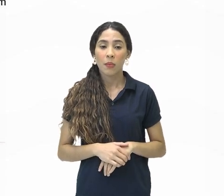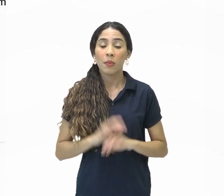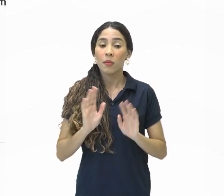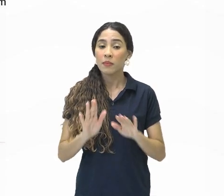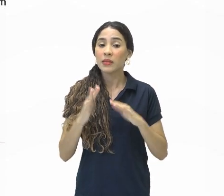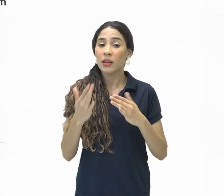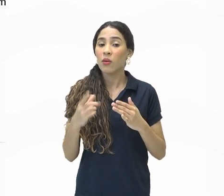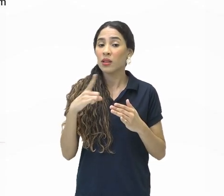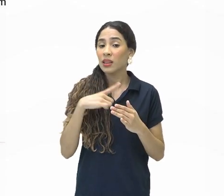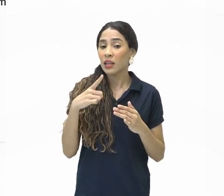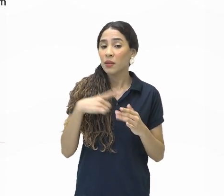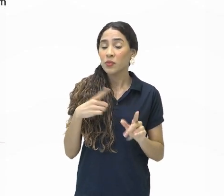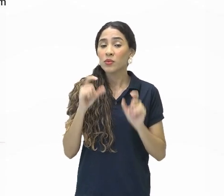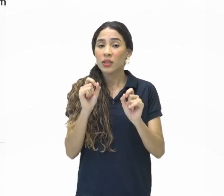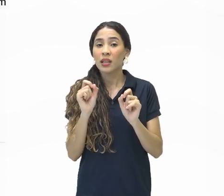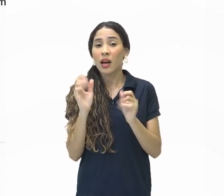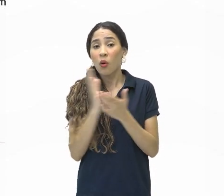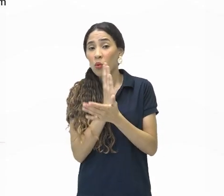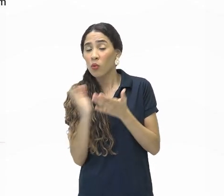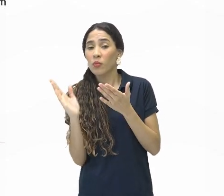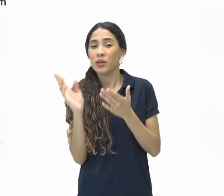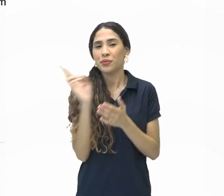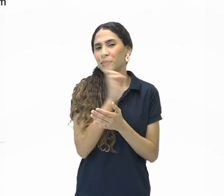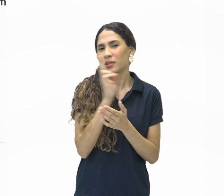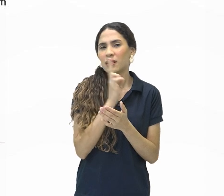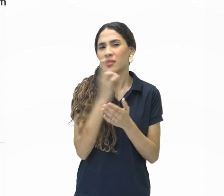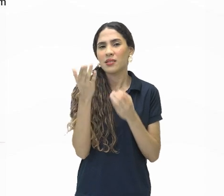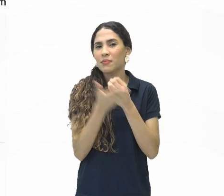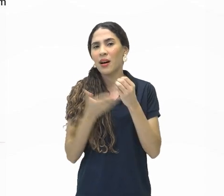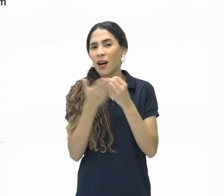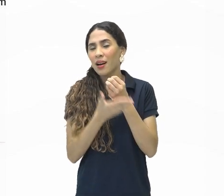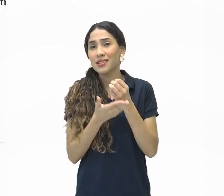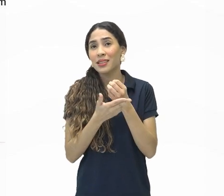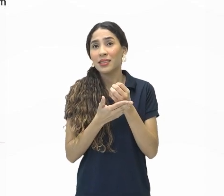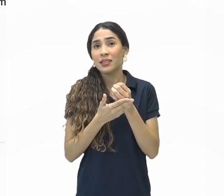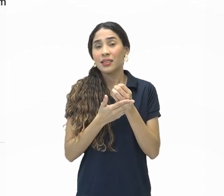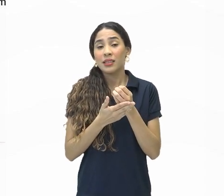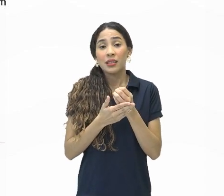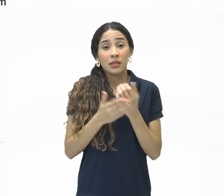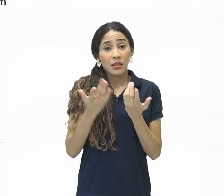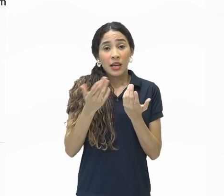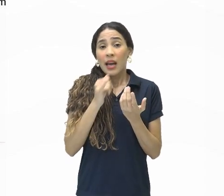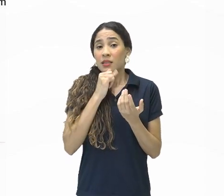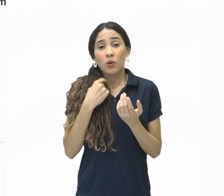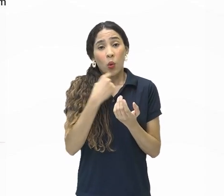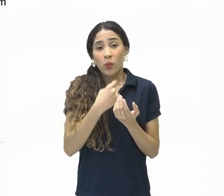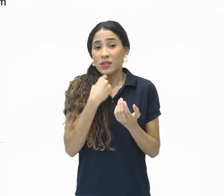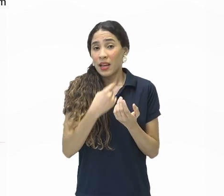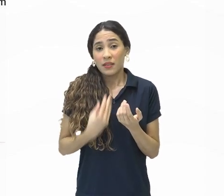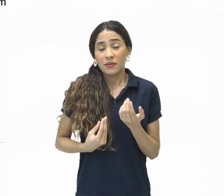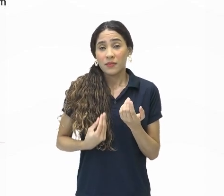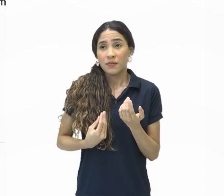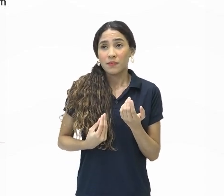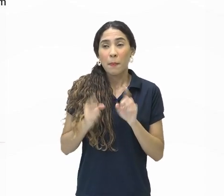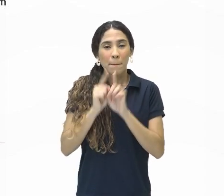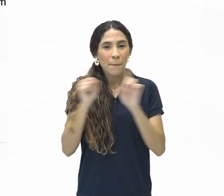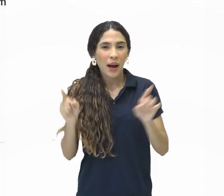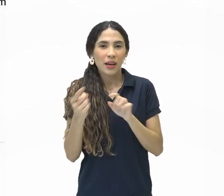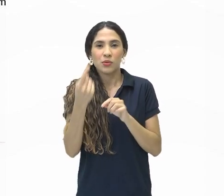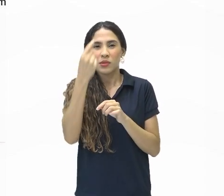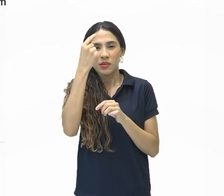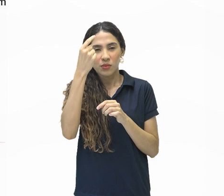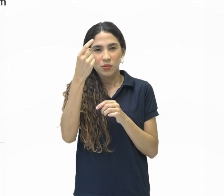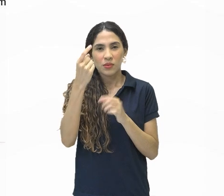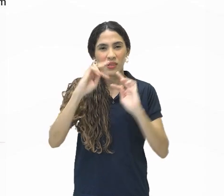Então, nós temos aí algumas necessidades básicas, que nem um ser vivo consegue sobreviver. Agora, o ser humano,